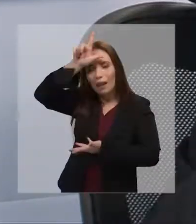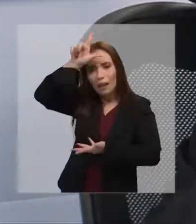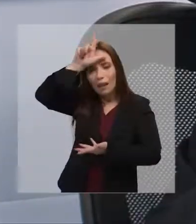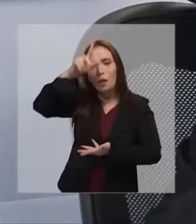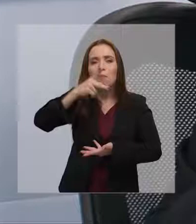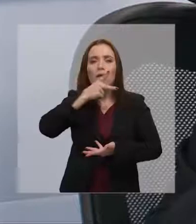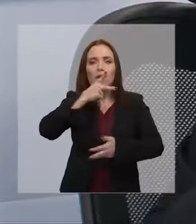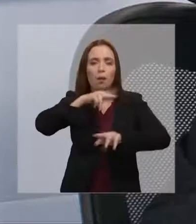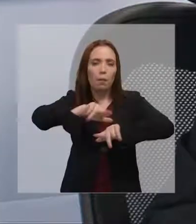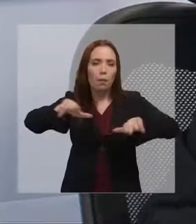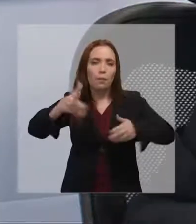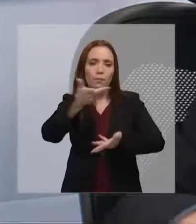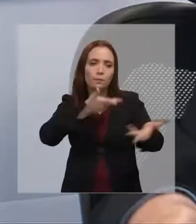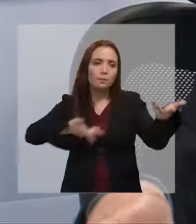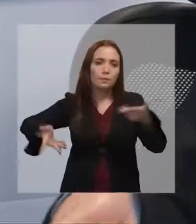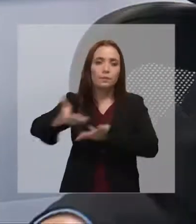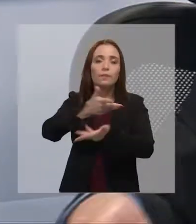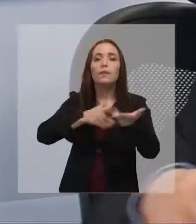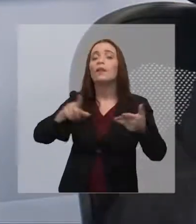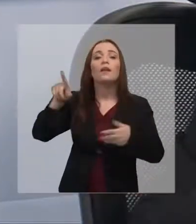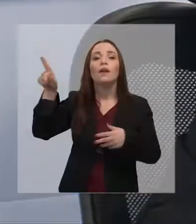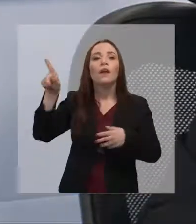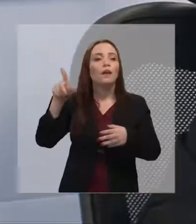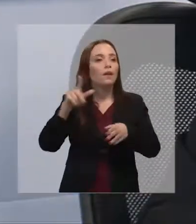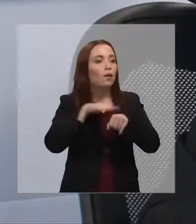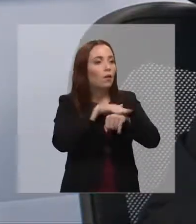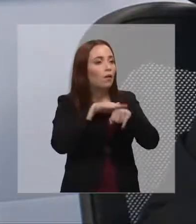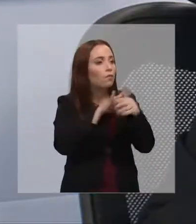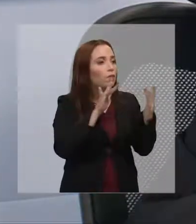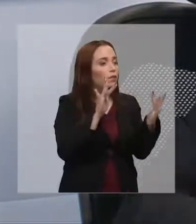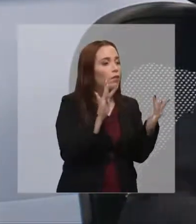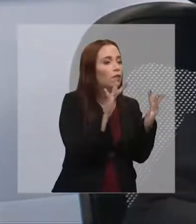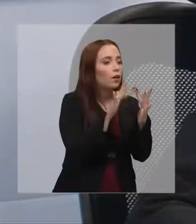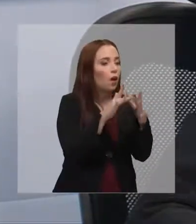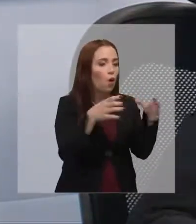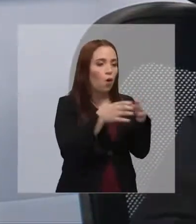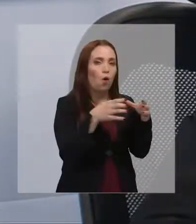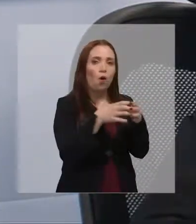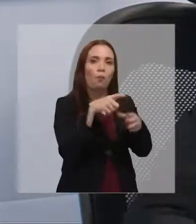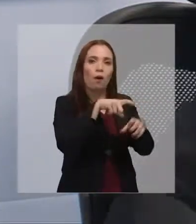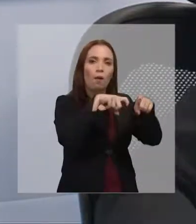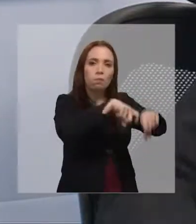cúpulas partidárias, ele preferiu negociar com as bancadas temáticas do